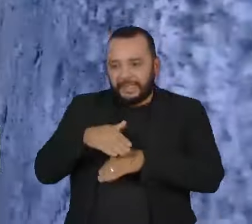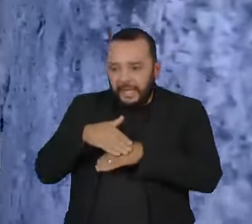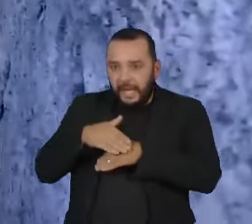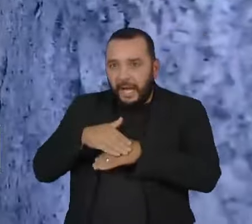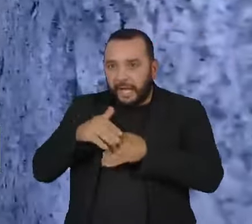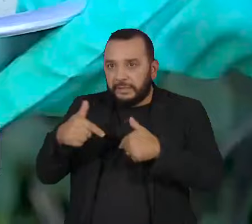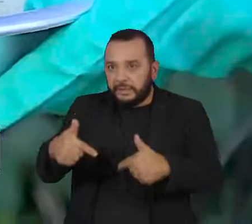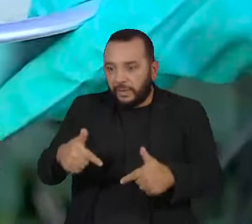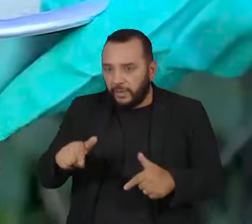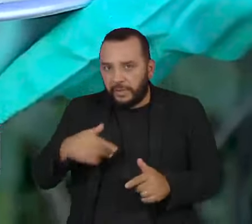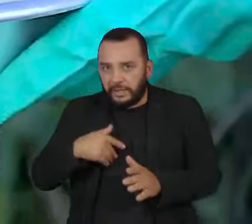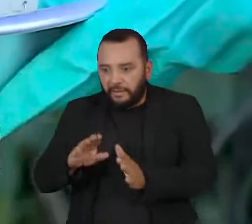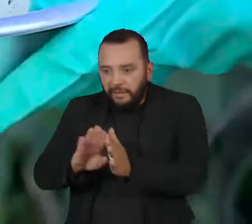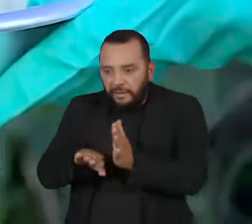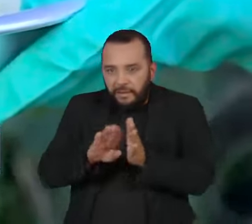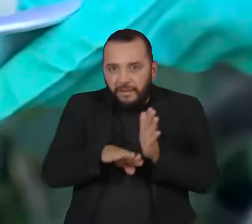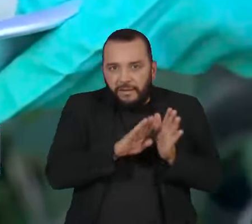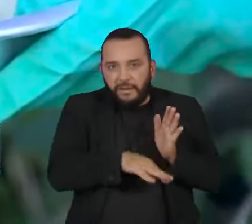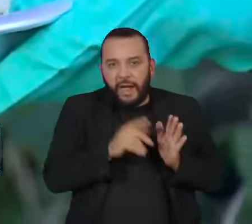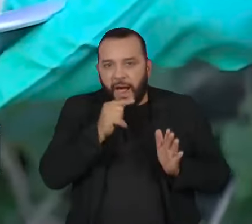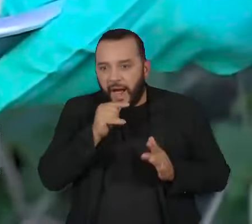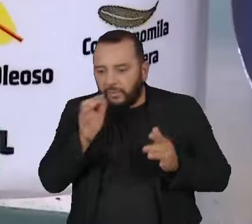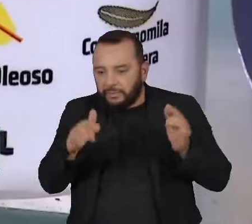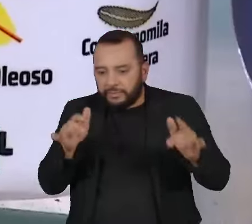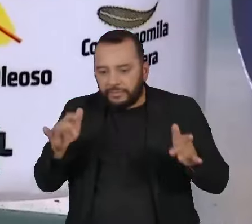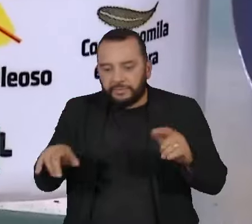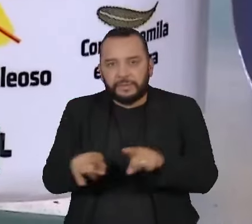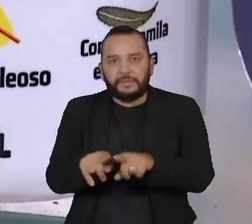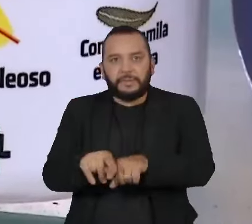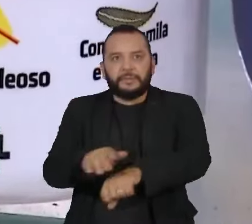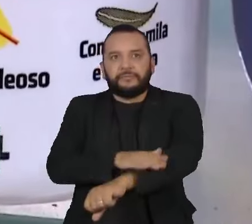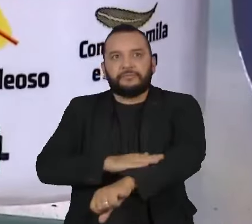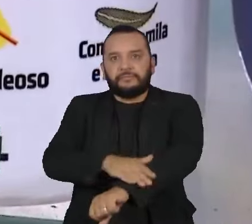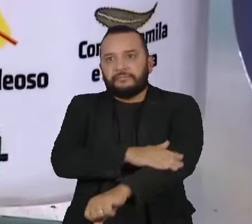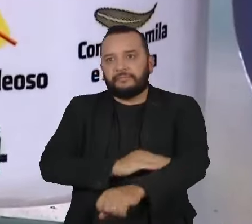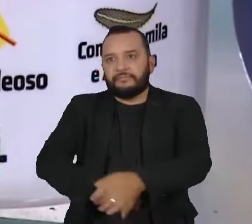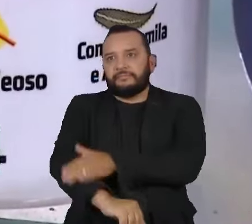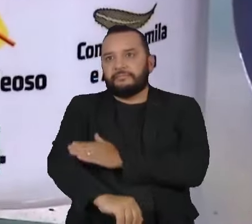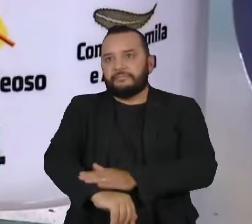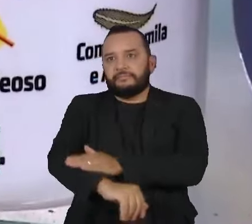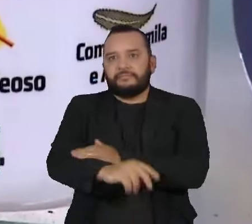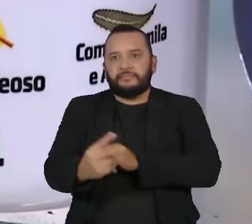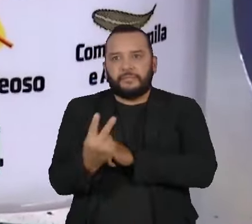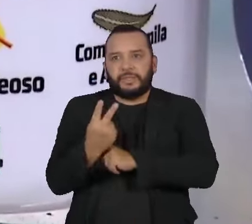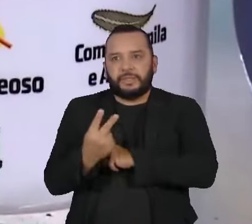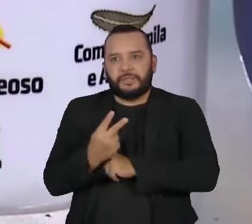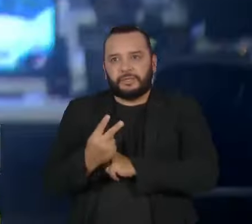criadouros de mosquitos eds egipte e uso de repelentes São estimuladas pelos órgãos de saúde l